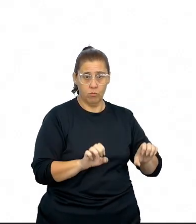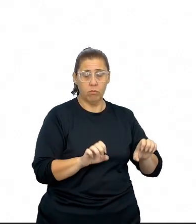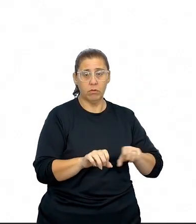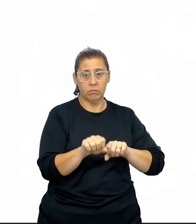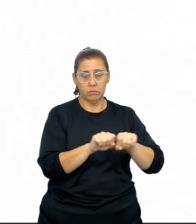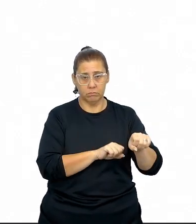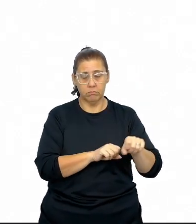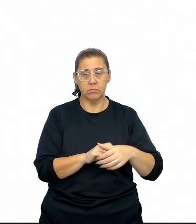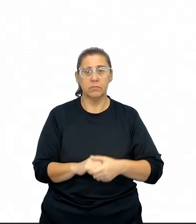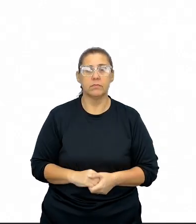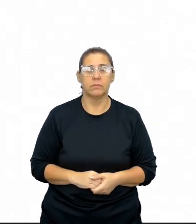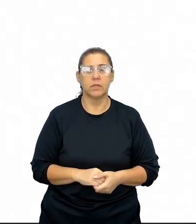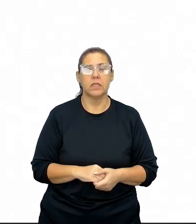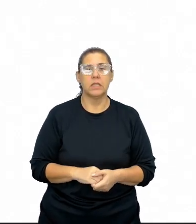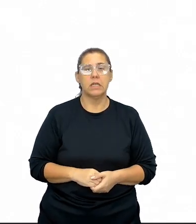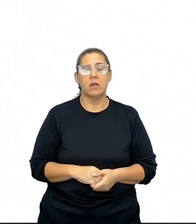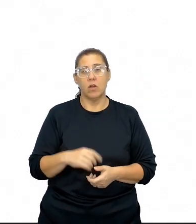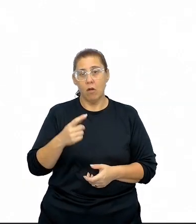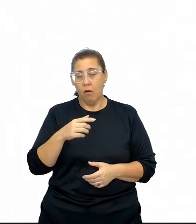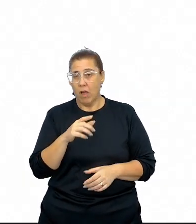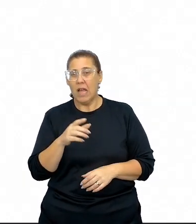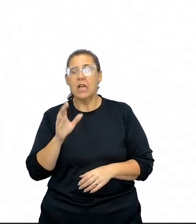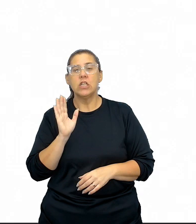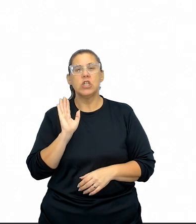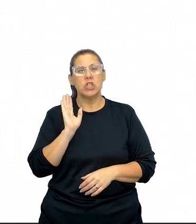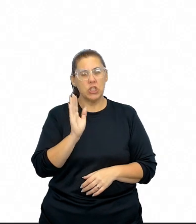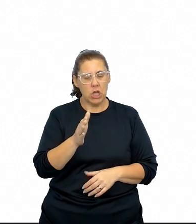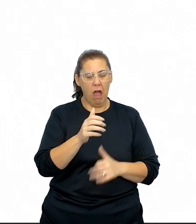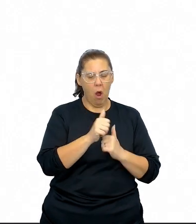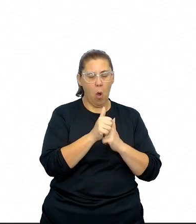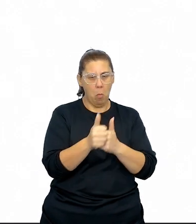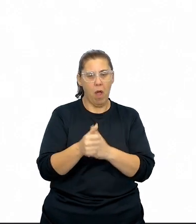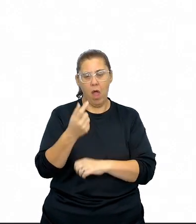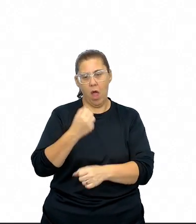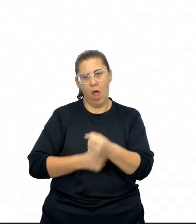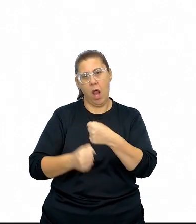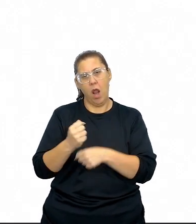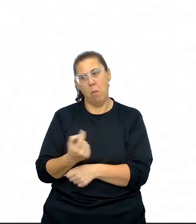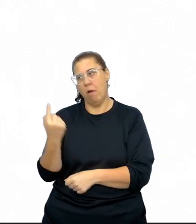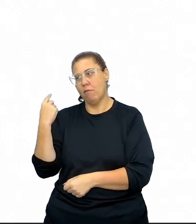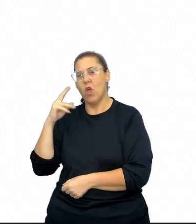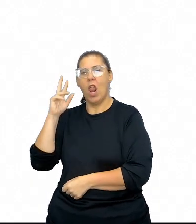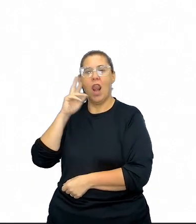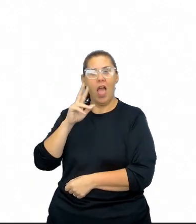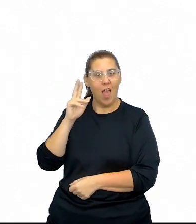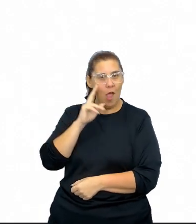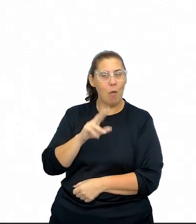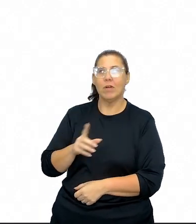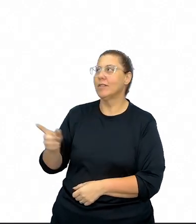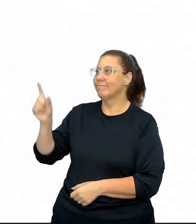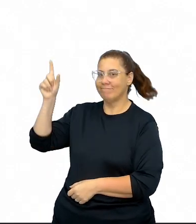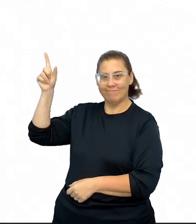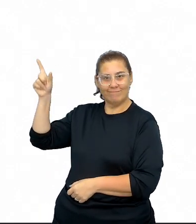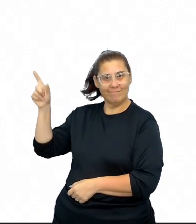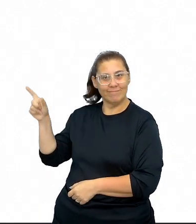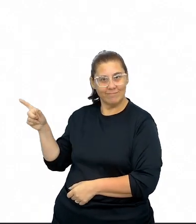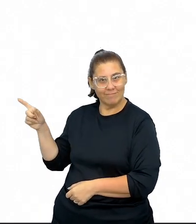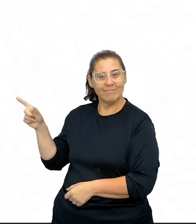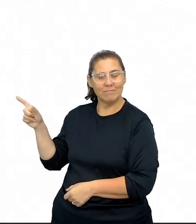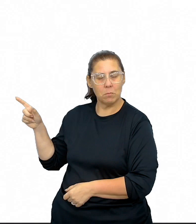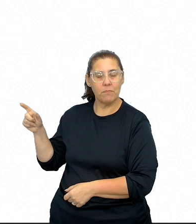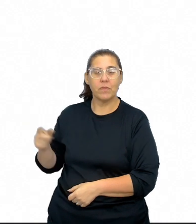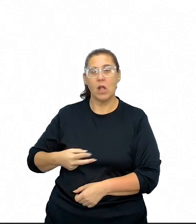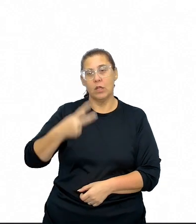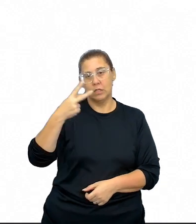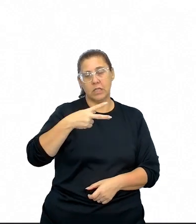formações. Quem nos acompanha desde o ano passado deve certamente se lembrar dessa imagem. Então, no